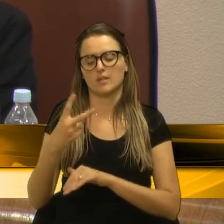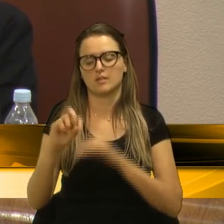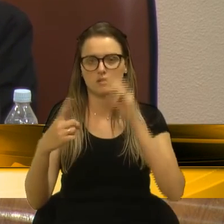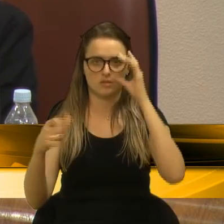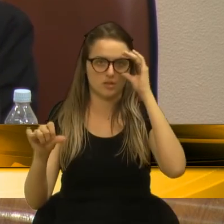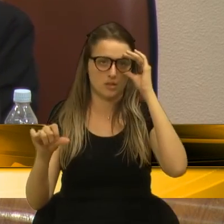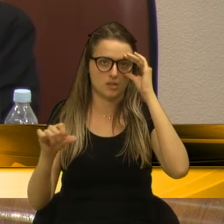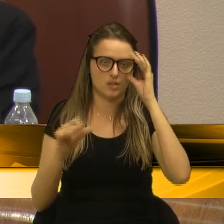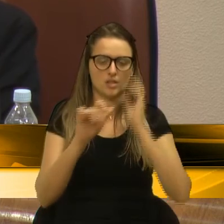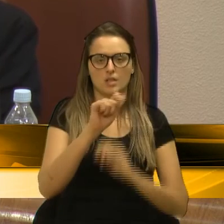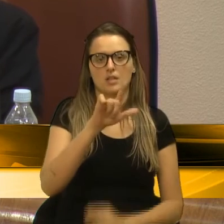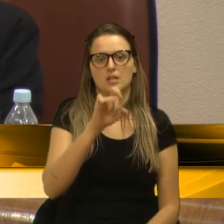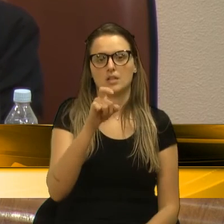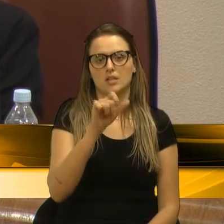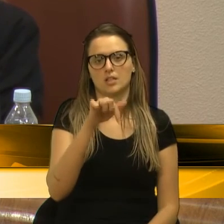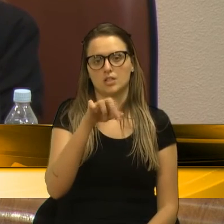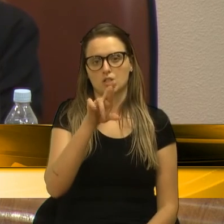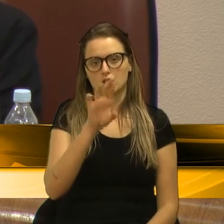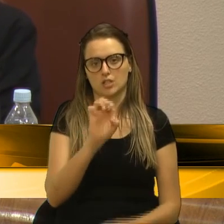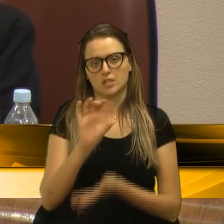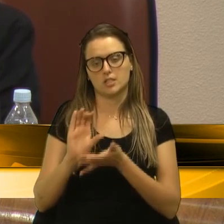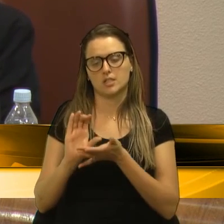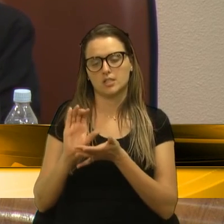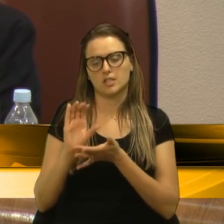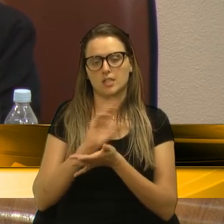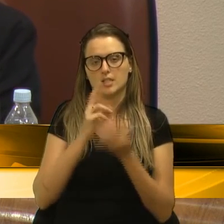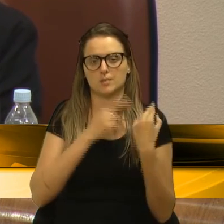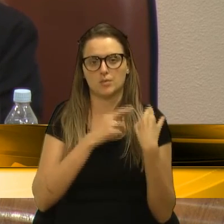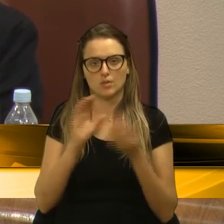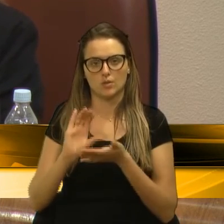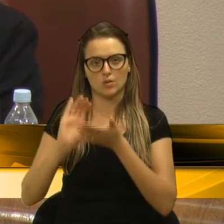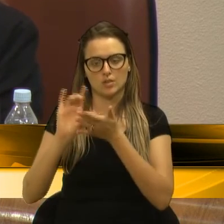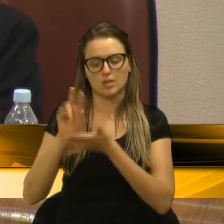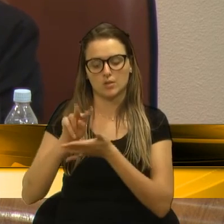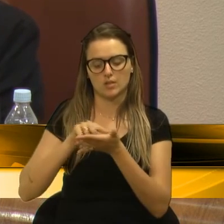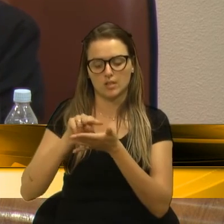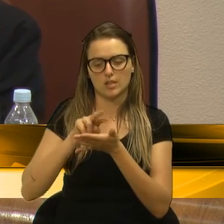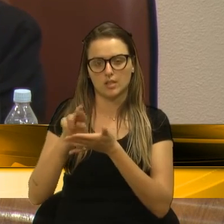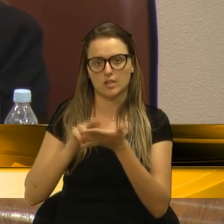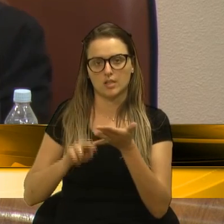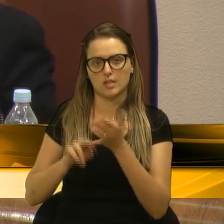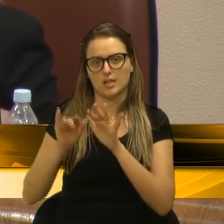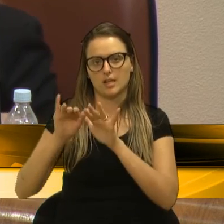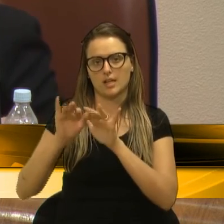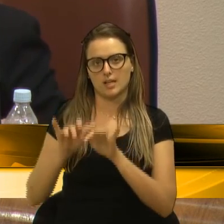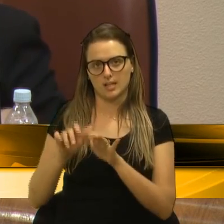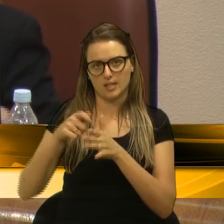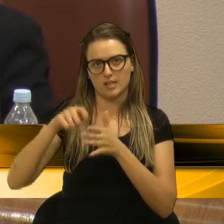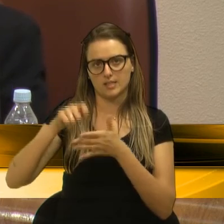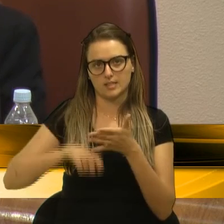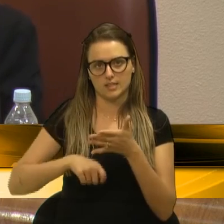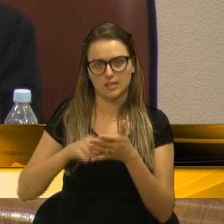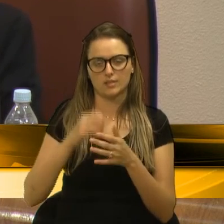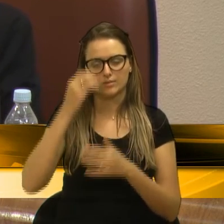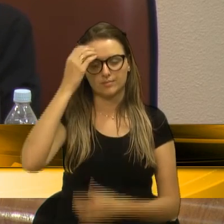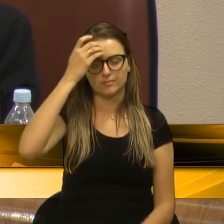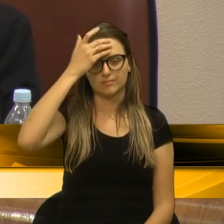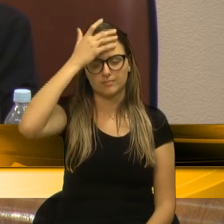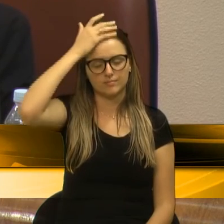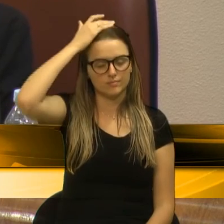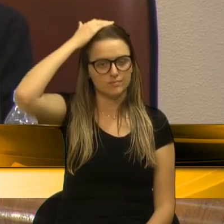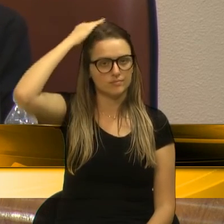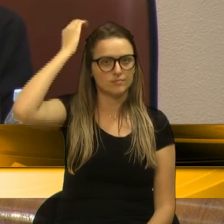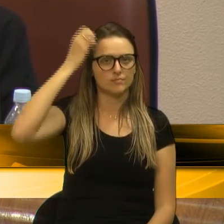2019, Alexandre Postal, conselheiro relator, assinado digitalmente pelo relator.